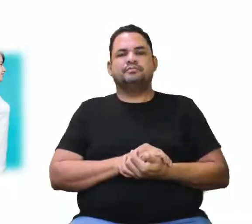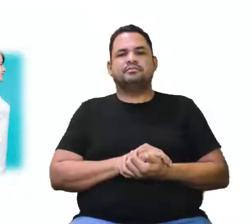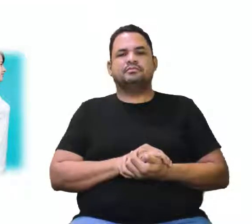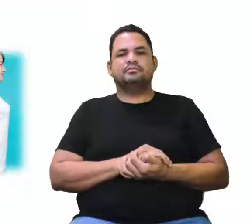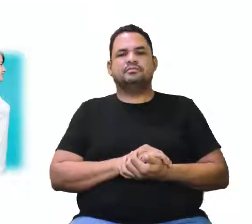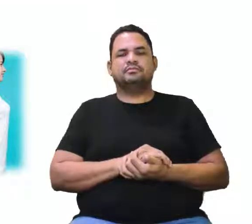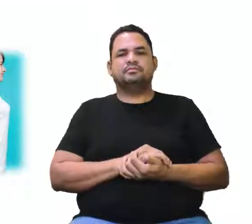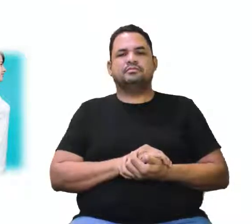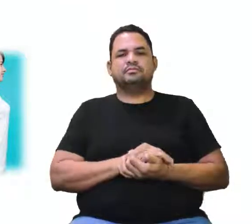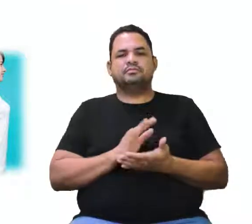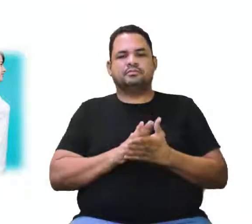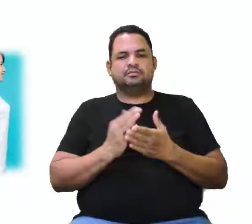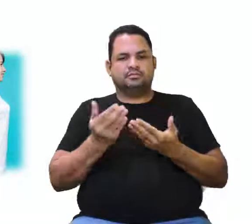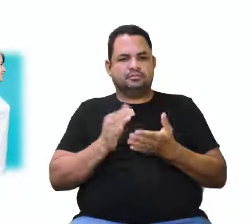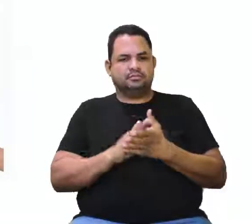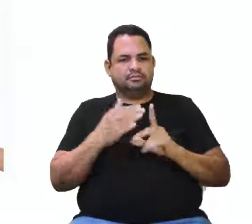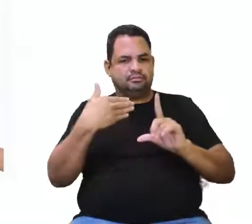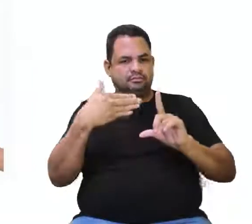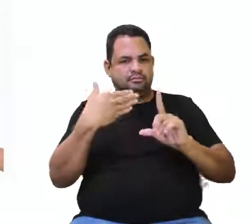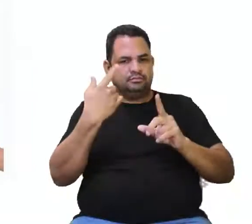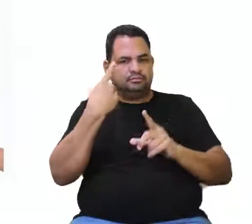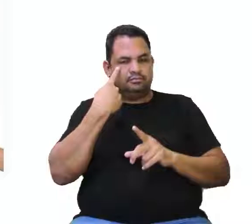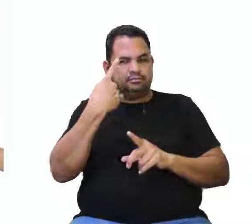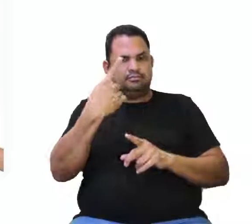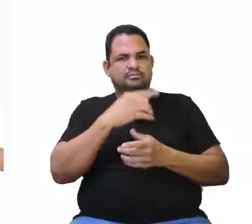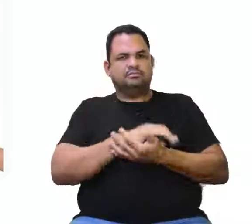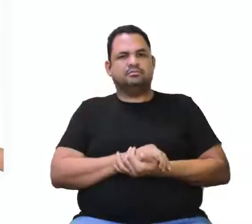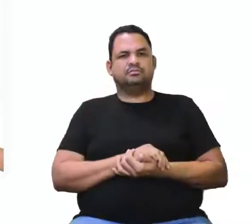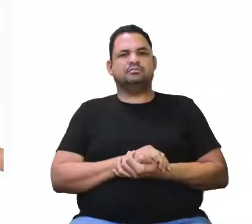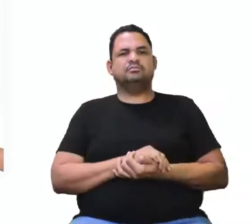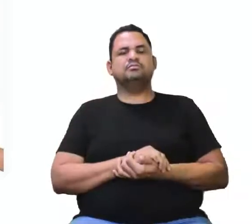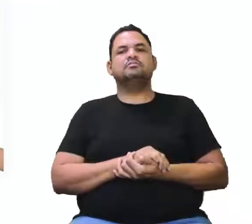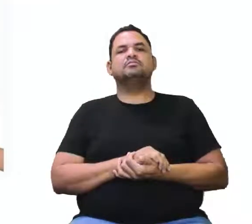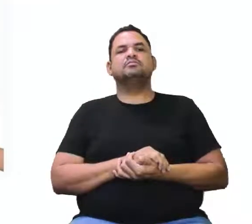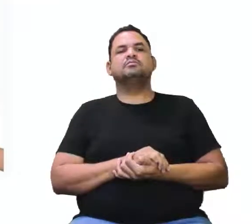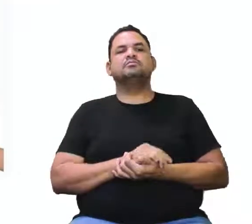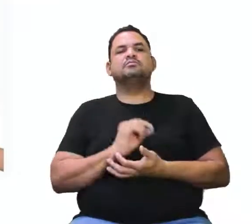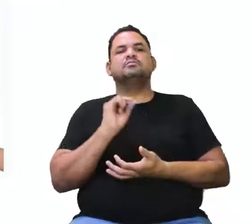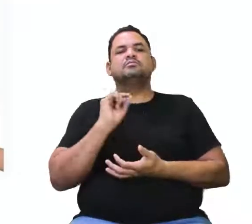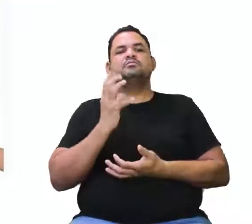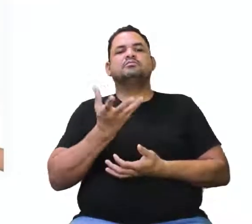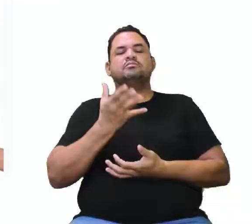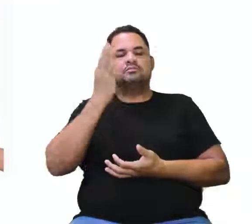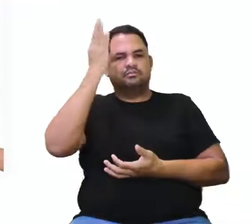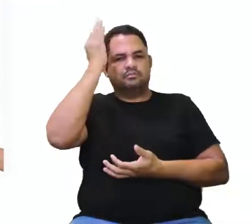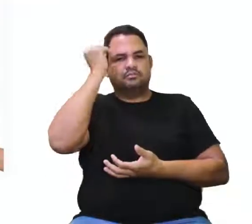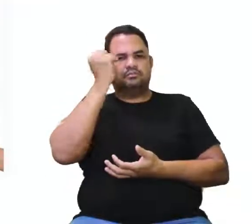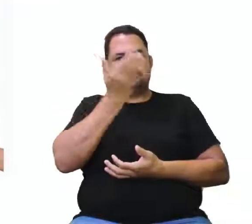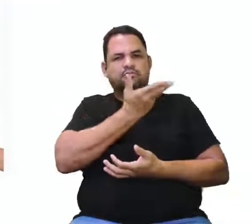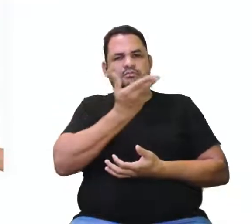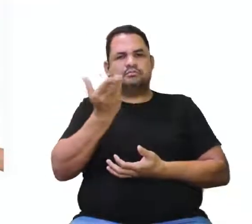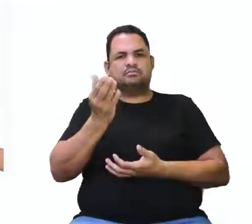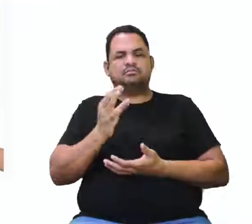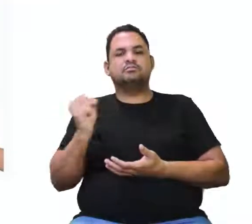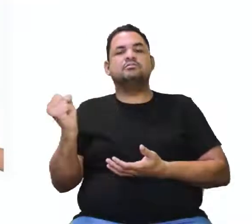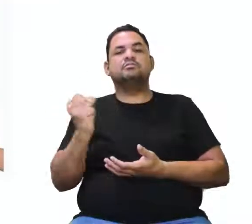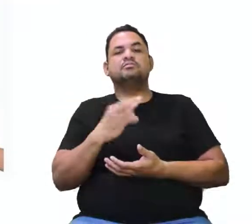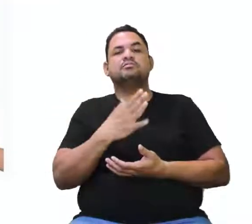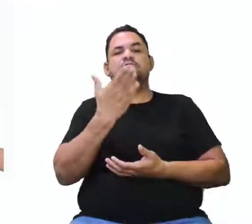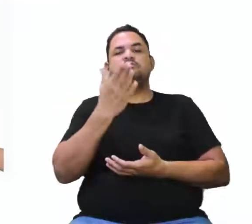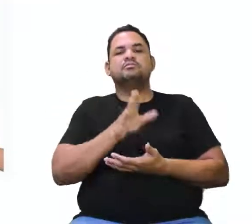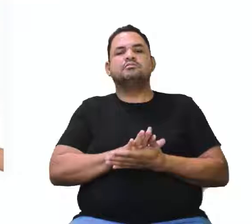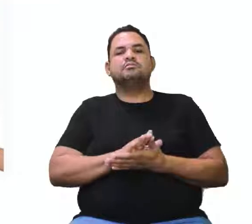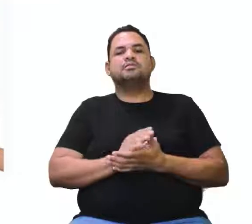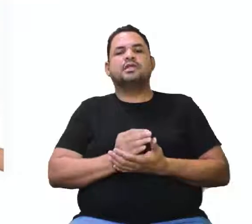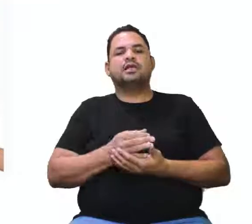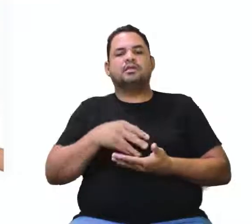na tela, fica comigo aí sem piscar, vamos lá. Aí, o que eu quero saber, professora Iris, desse jovem? Qual que é a postura que a senhora